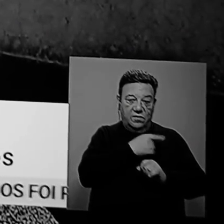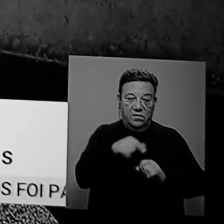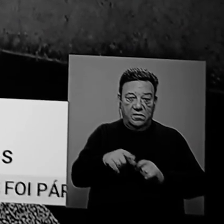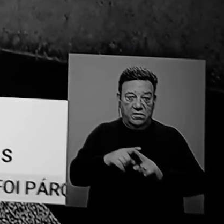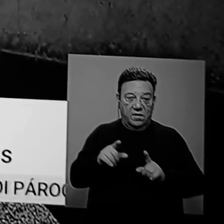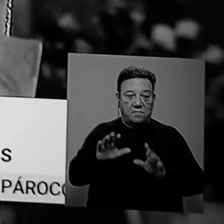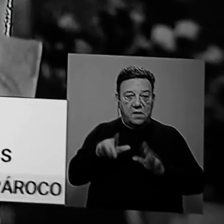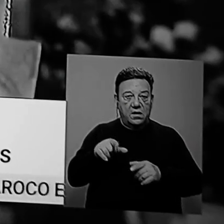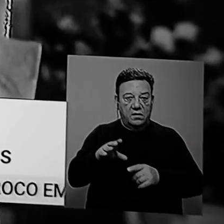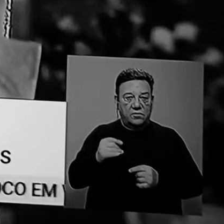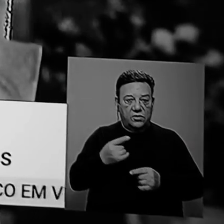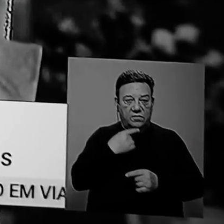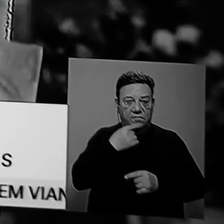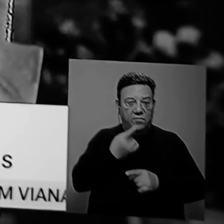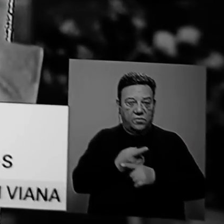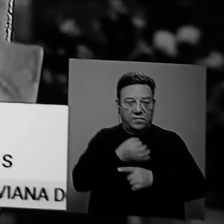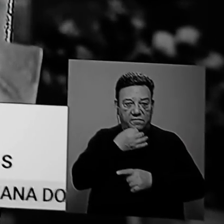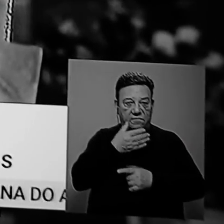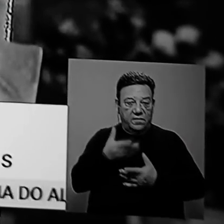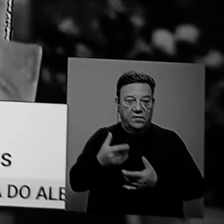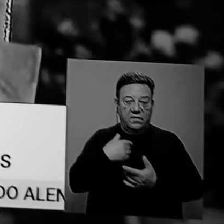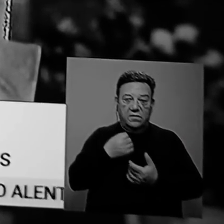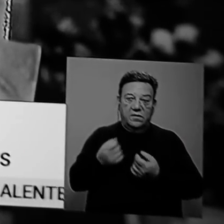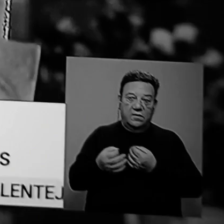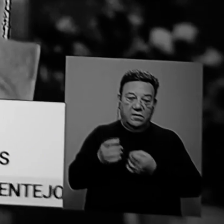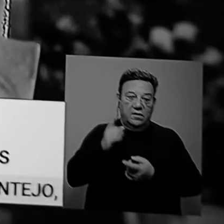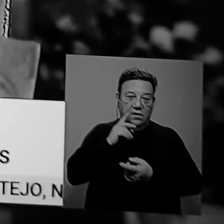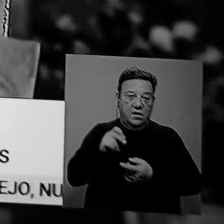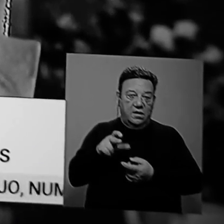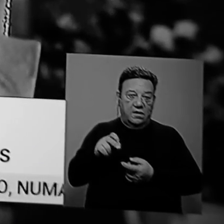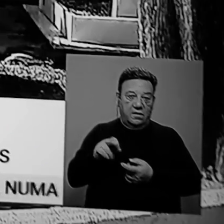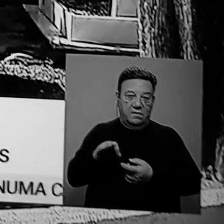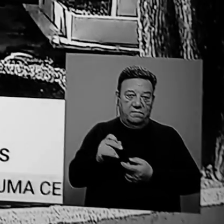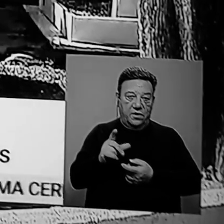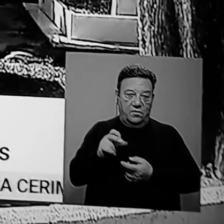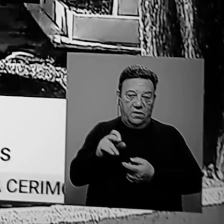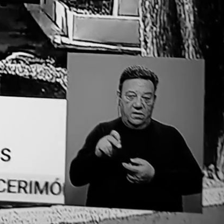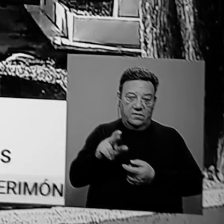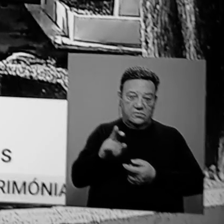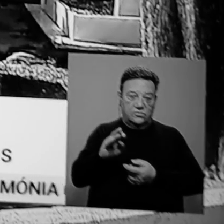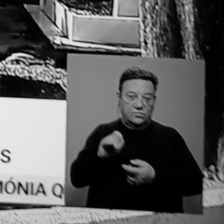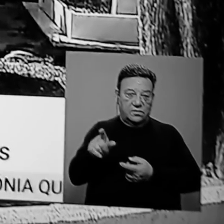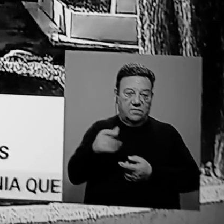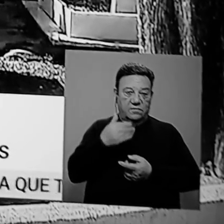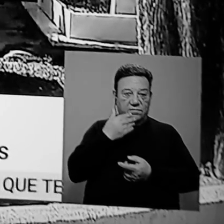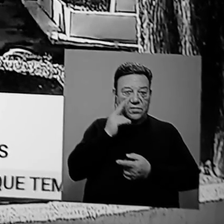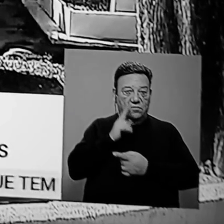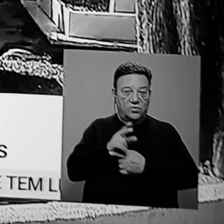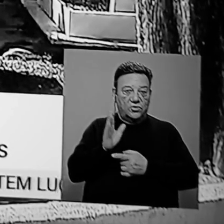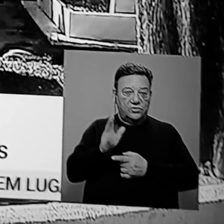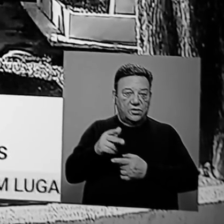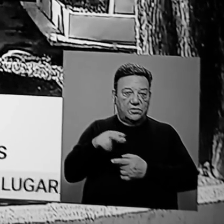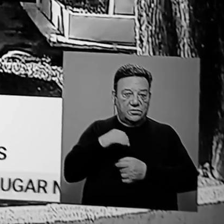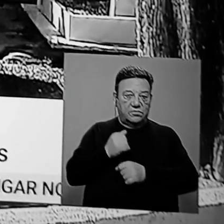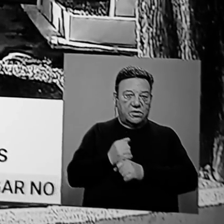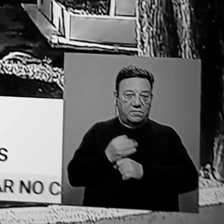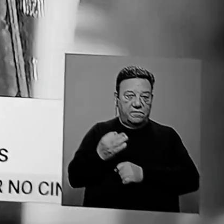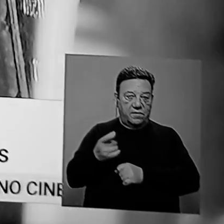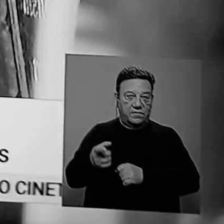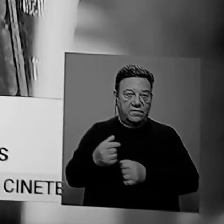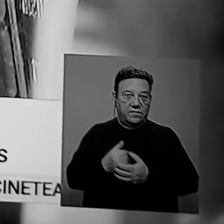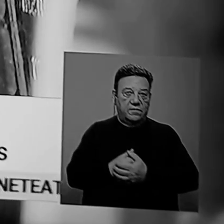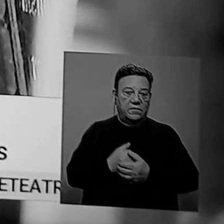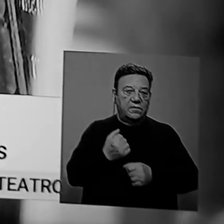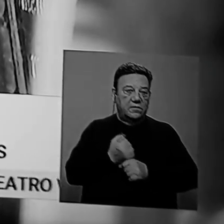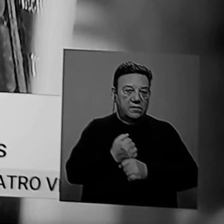também muito para falar aqui. Conversamos com a Ana Paula Assunção, que é museóloga e que já foi distinguida por este trabalho que está aqui a ser feito. É